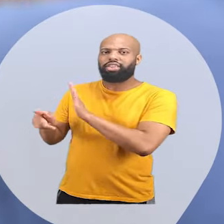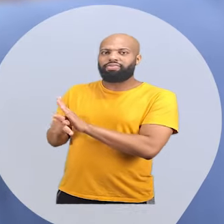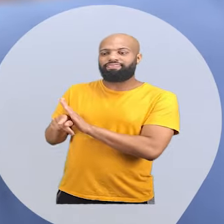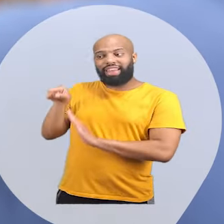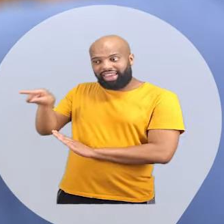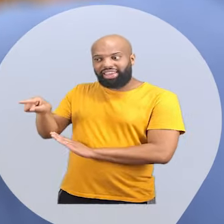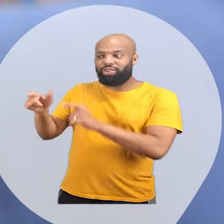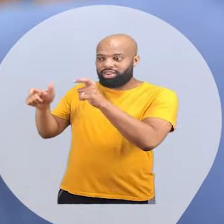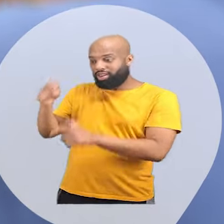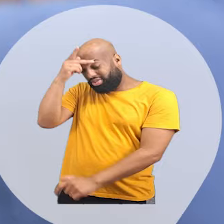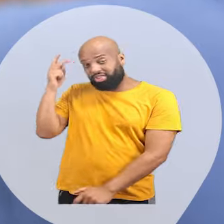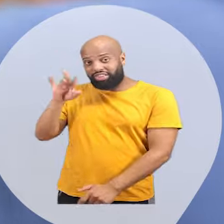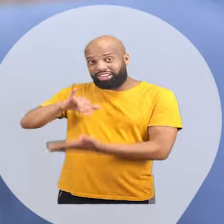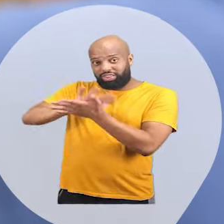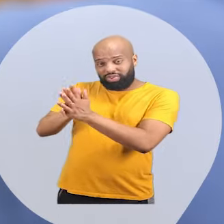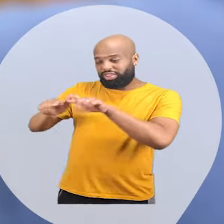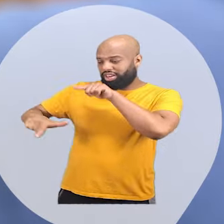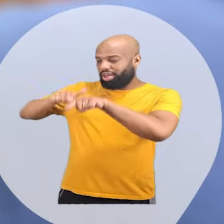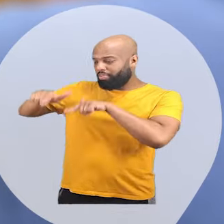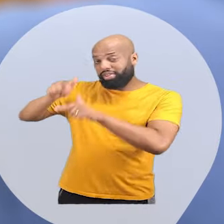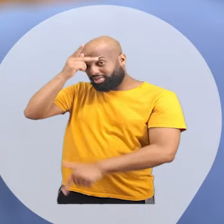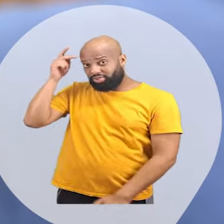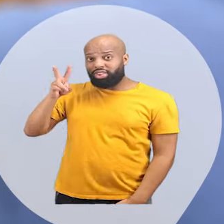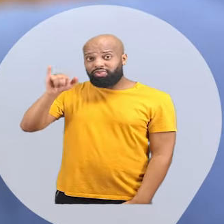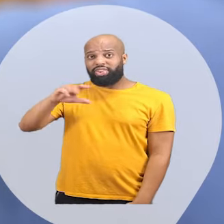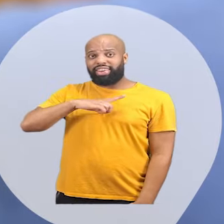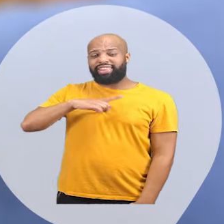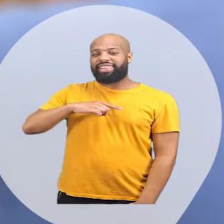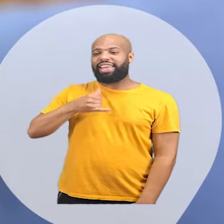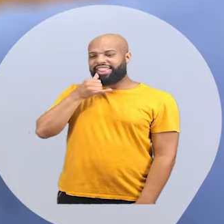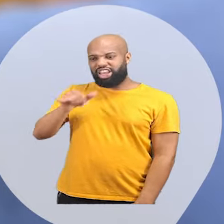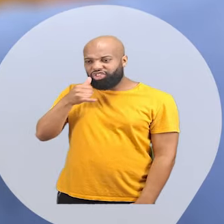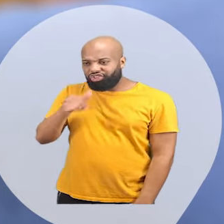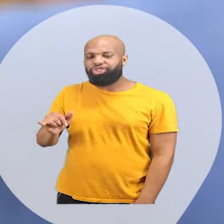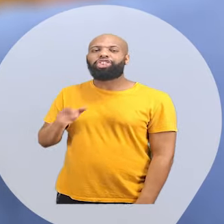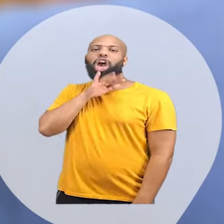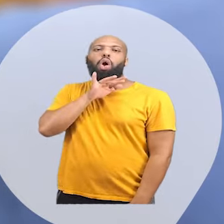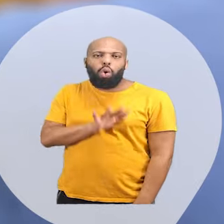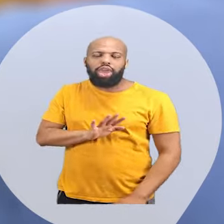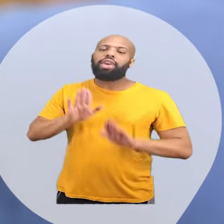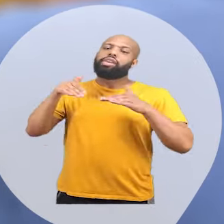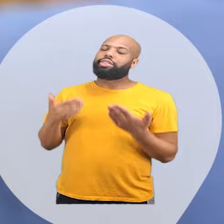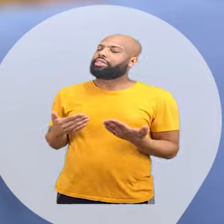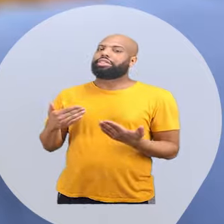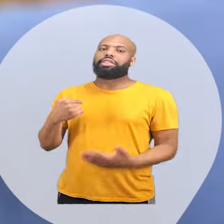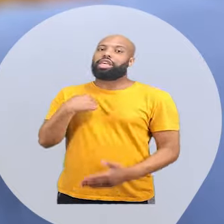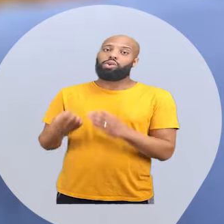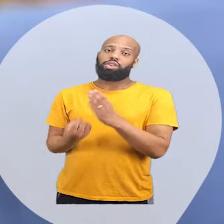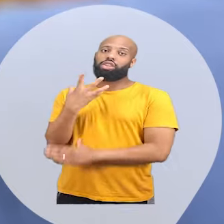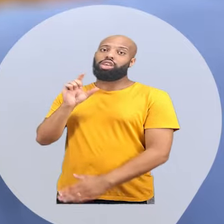da pessoa você vai destruir o trabalho da pessoa que trabalha lá vai gerar um monte de energia ruim isso então assim